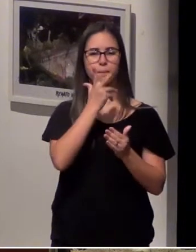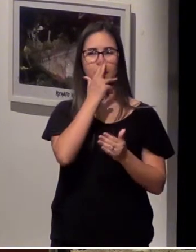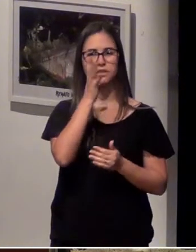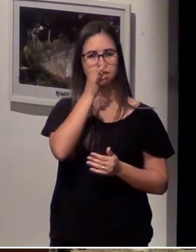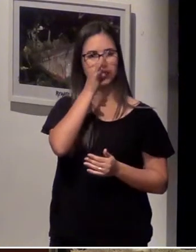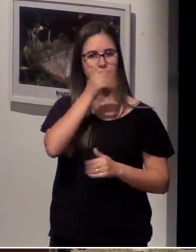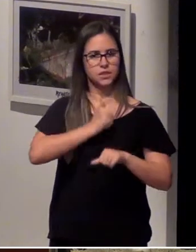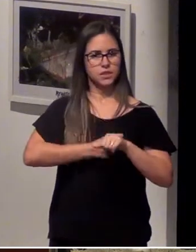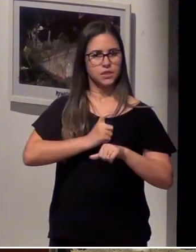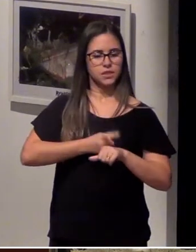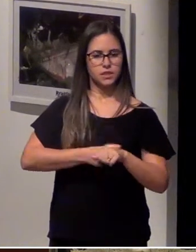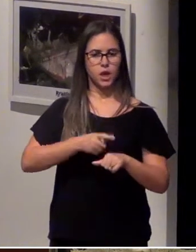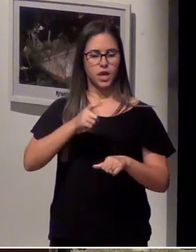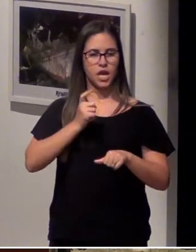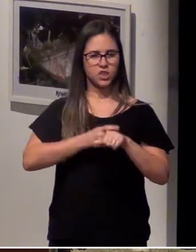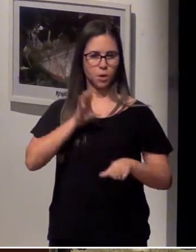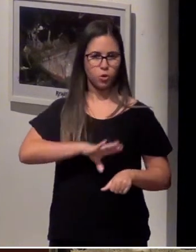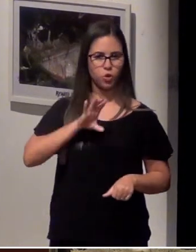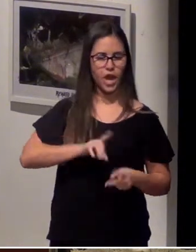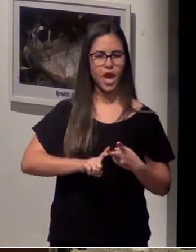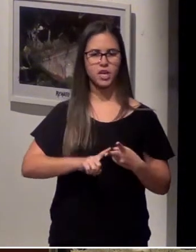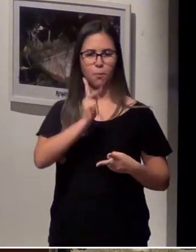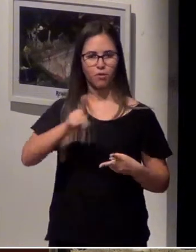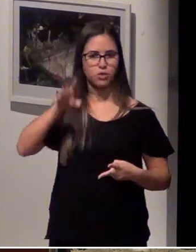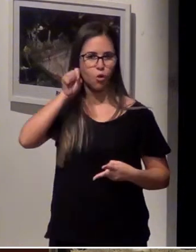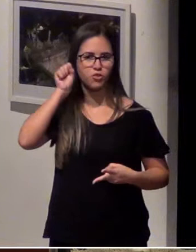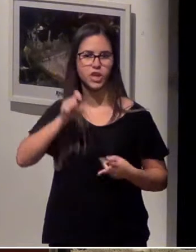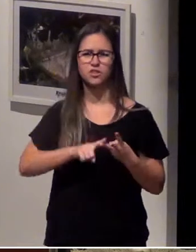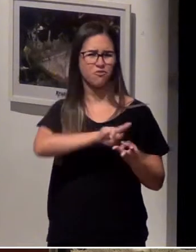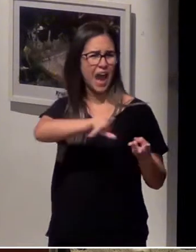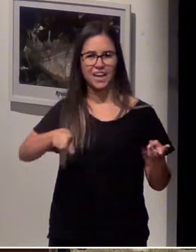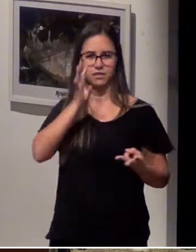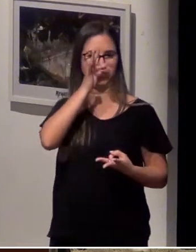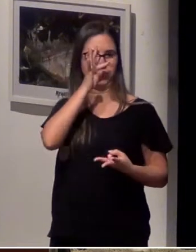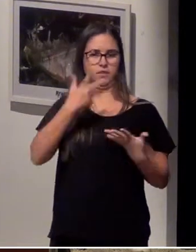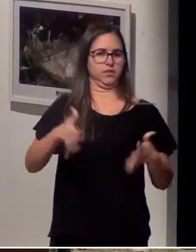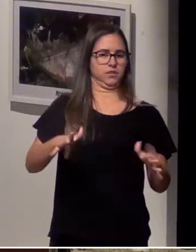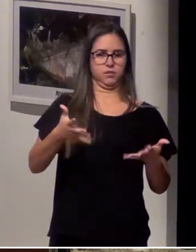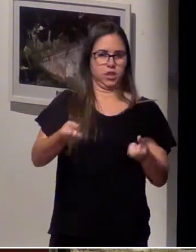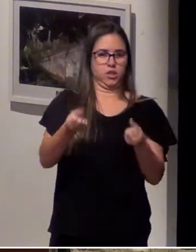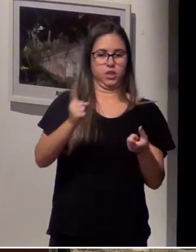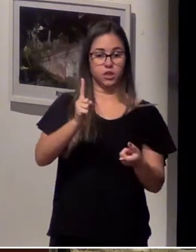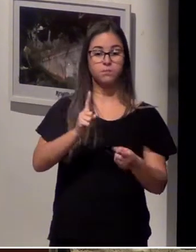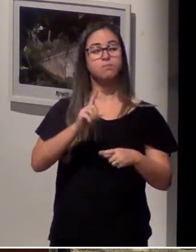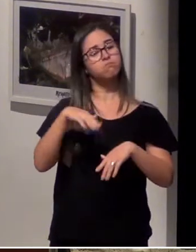resistência, resistência ao português, resistência aos professores ouvintes, várias resistências. E isso